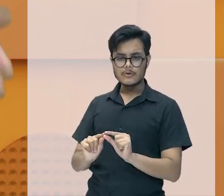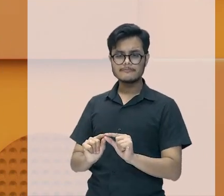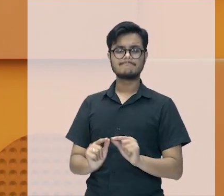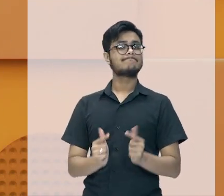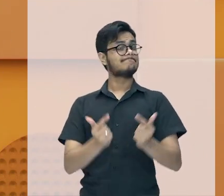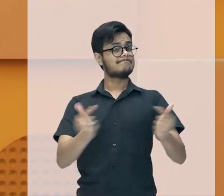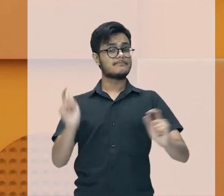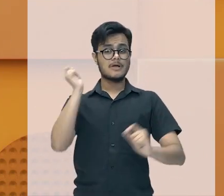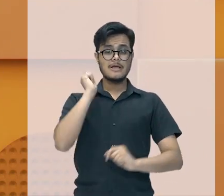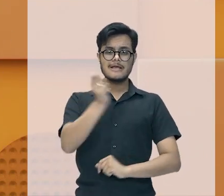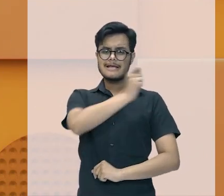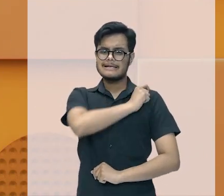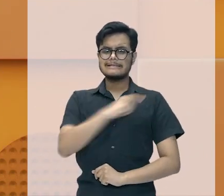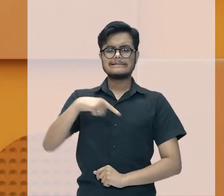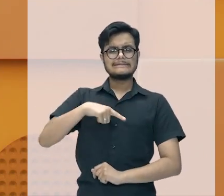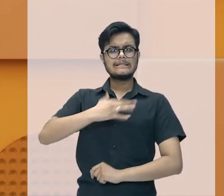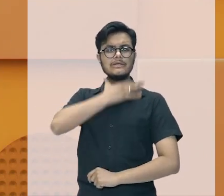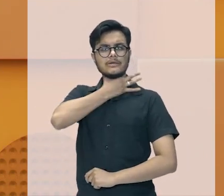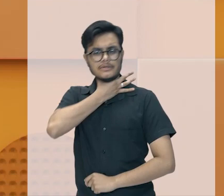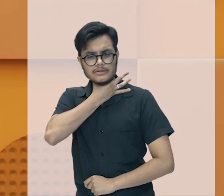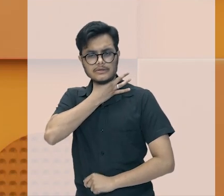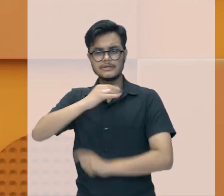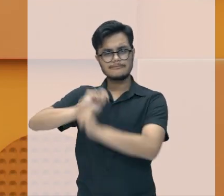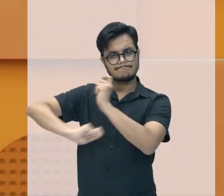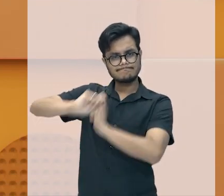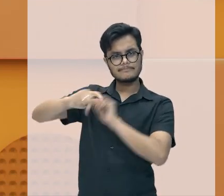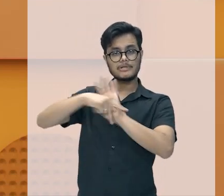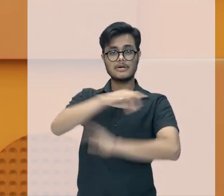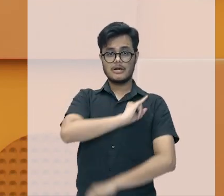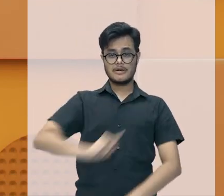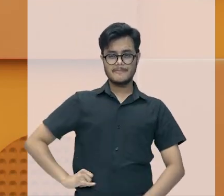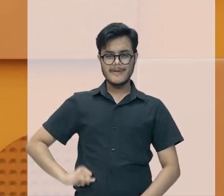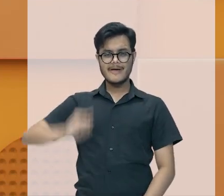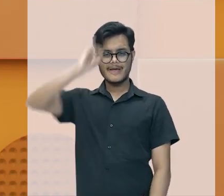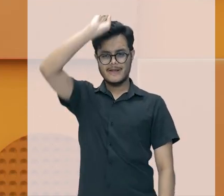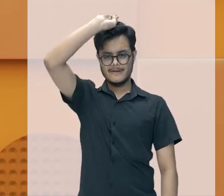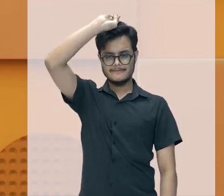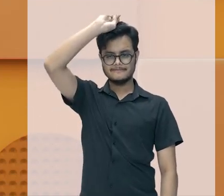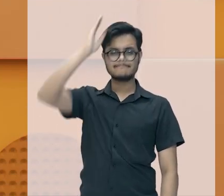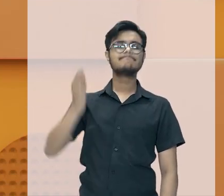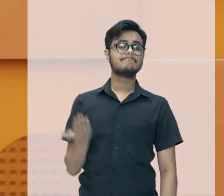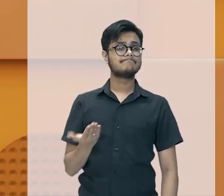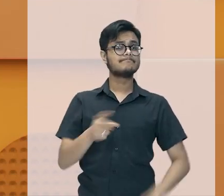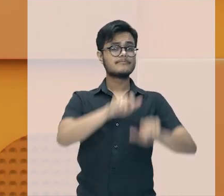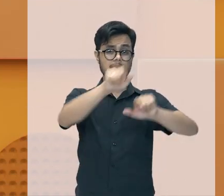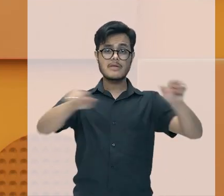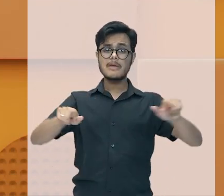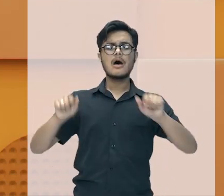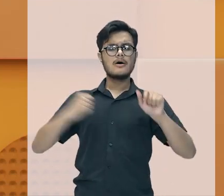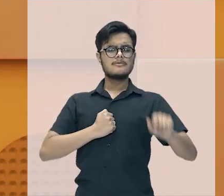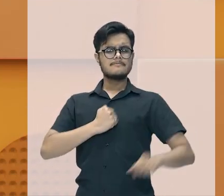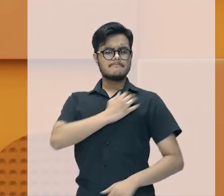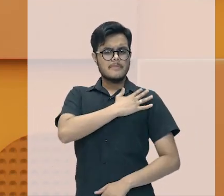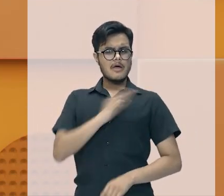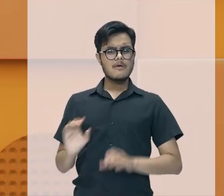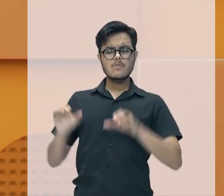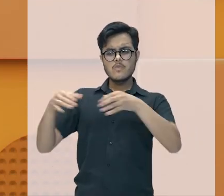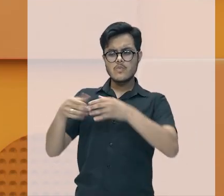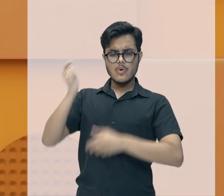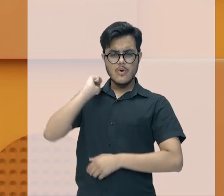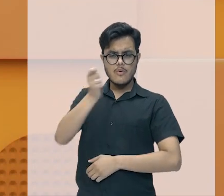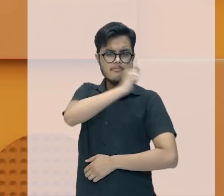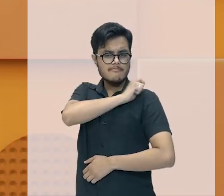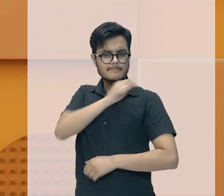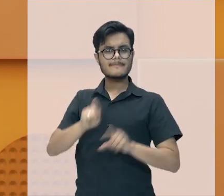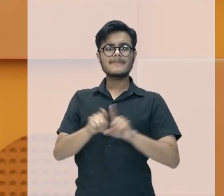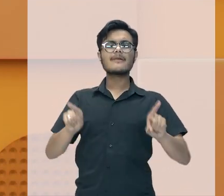ter escravos gerou, então, uma crise no Império Romano. Mesmo porque havia escravos no exército romano, um dos motivos, então,